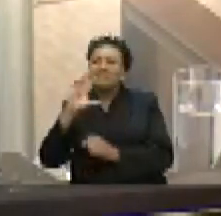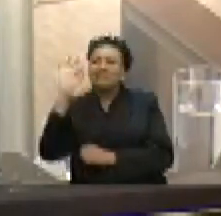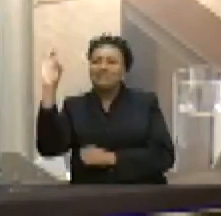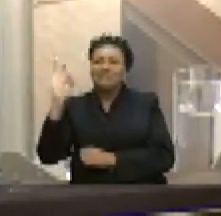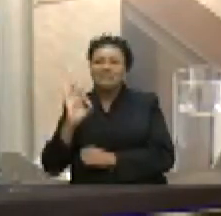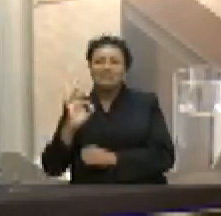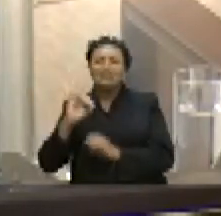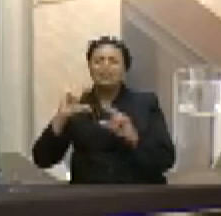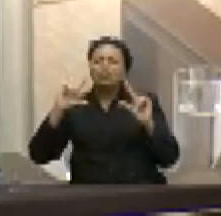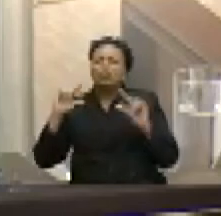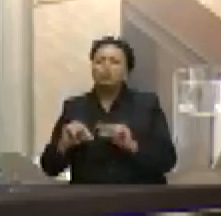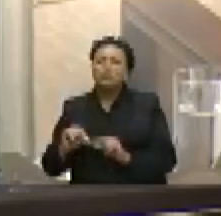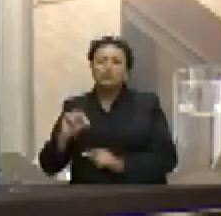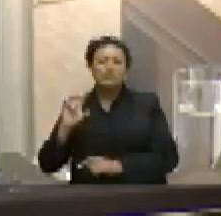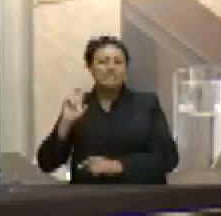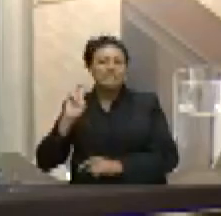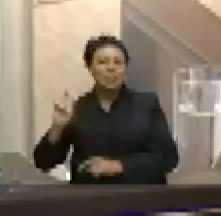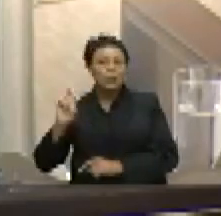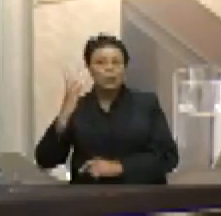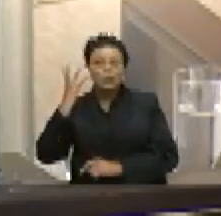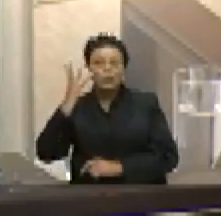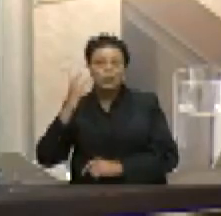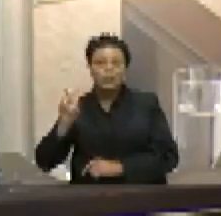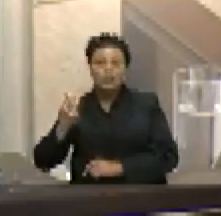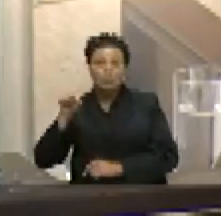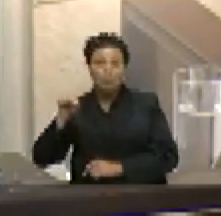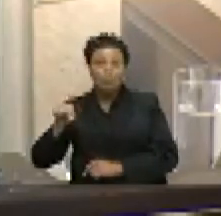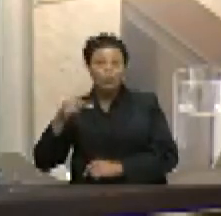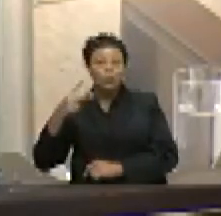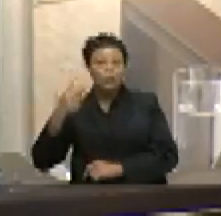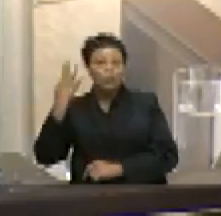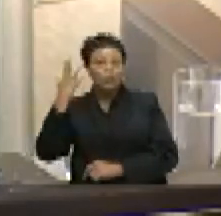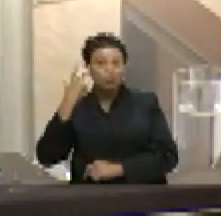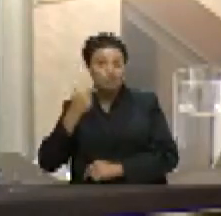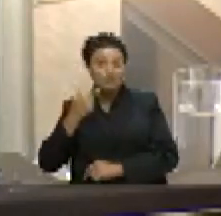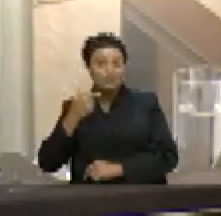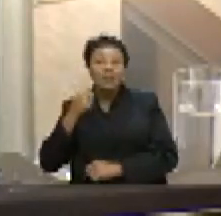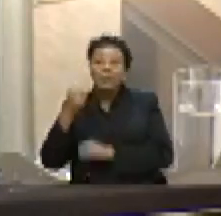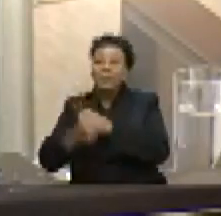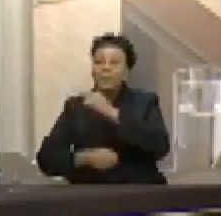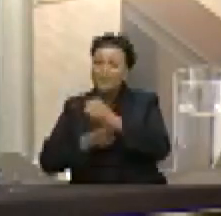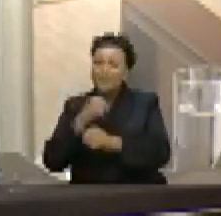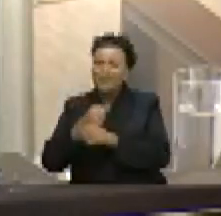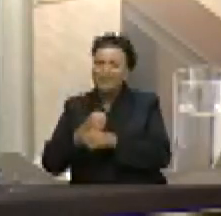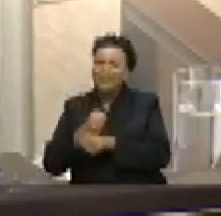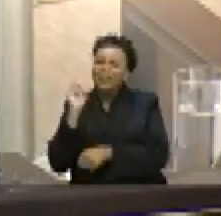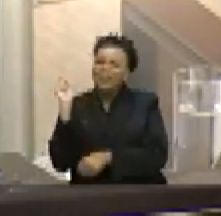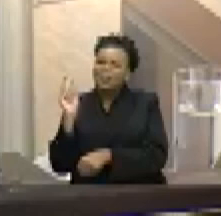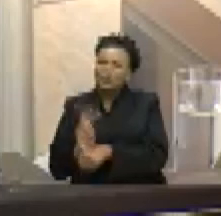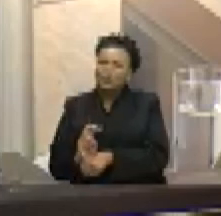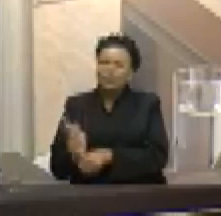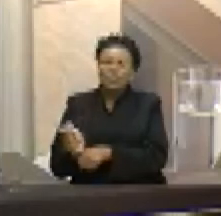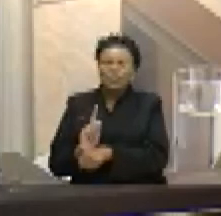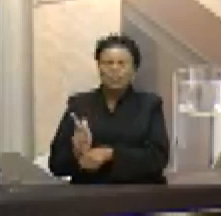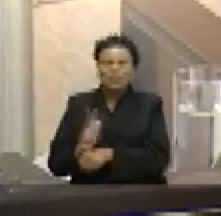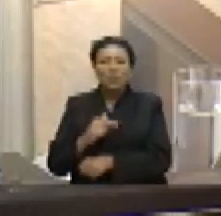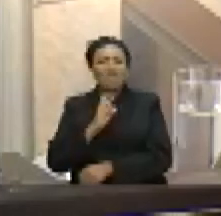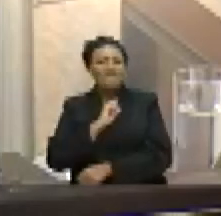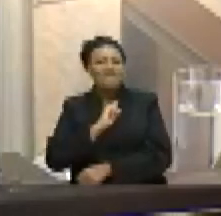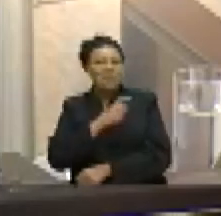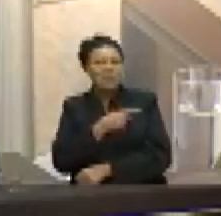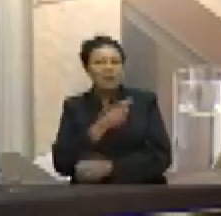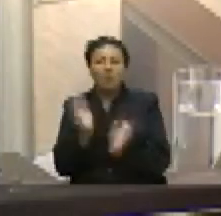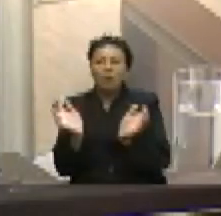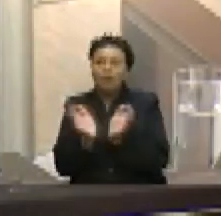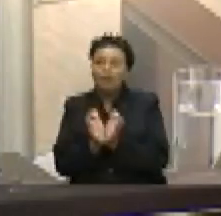pela metade, ou seja, para 5,2 dias no ano. Esse zelo com a gestão fiscal, colegas